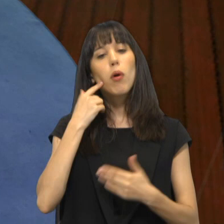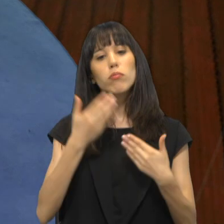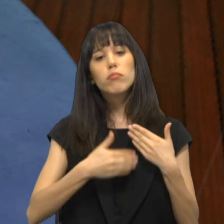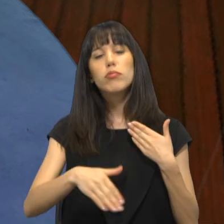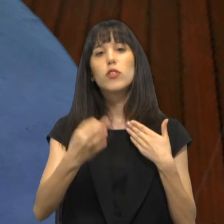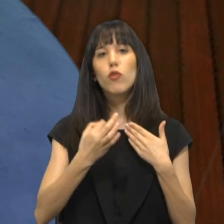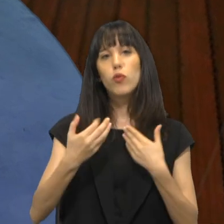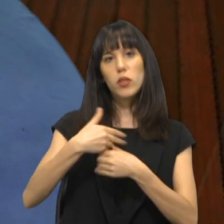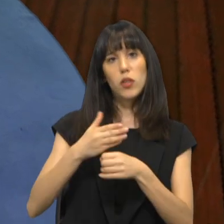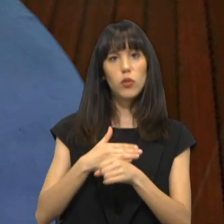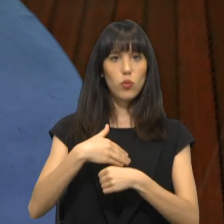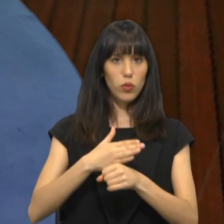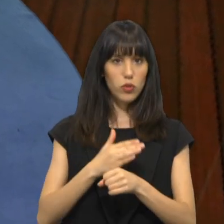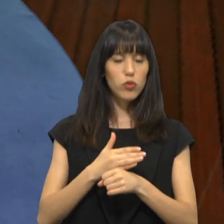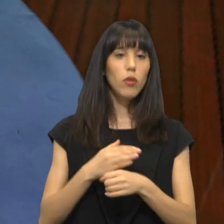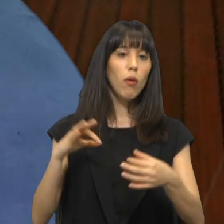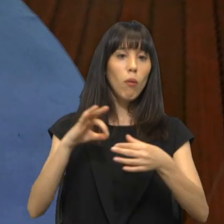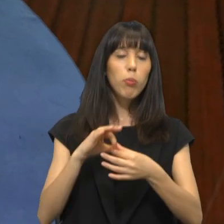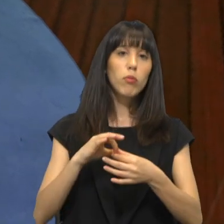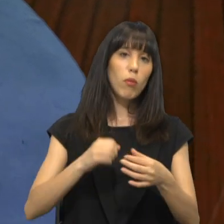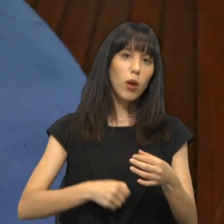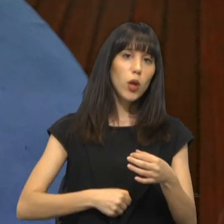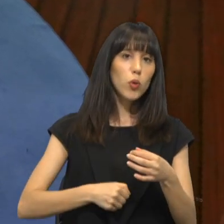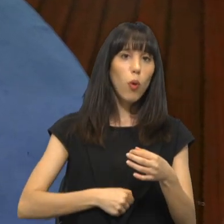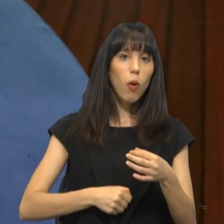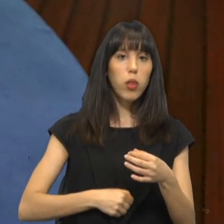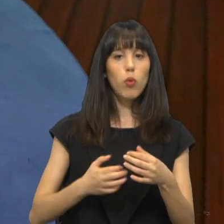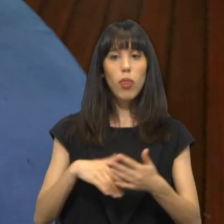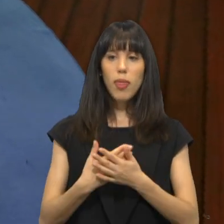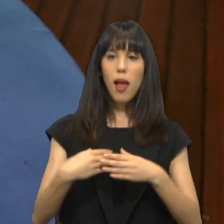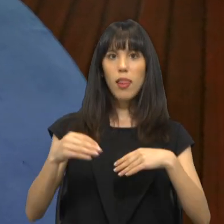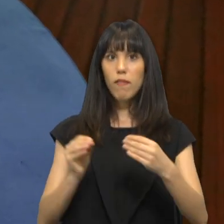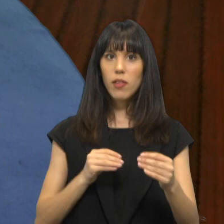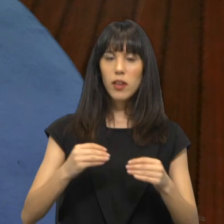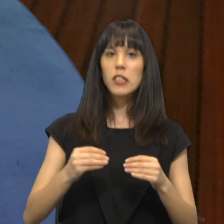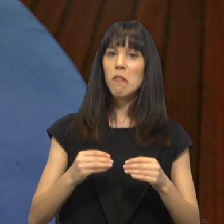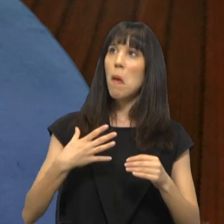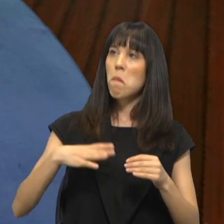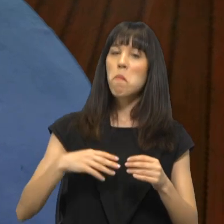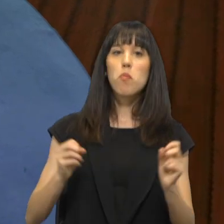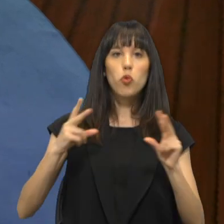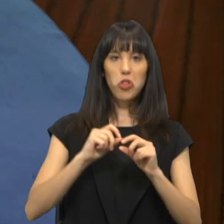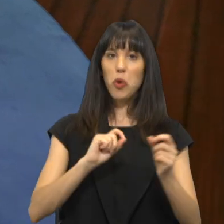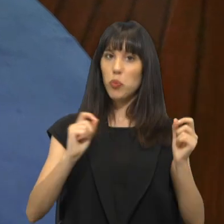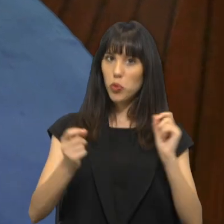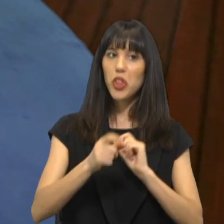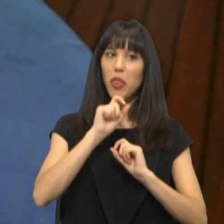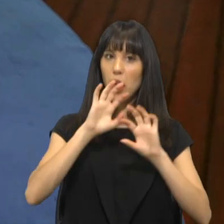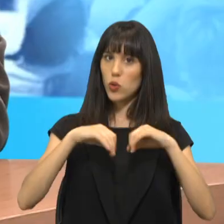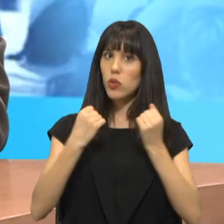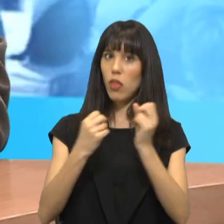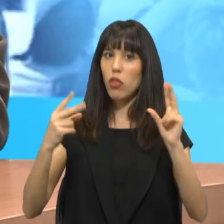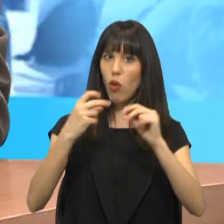esses setores católicos mais dinâmicos e mais apostados nessa renovação, nessa modernização, nessa tal sociedade